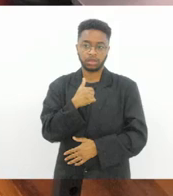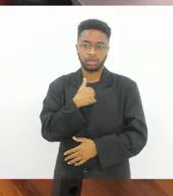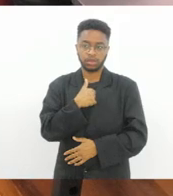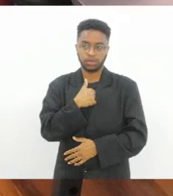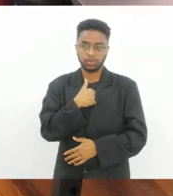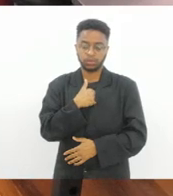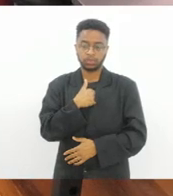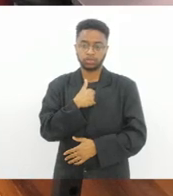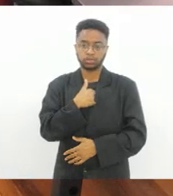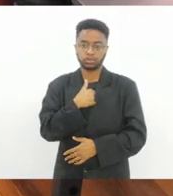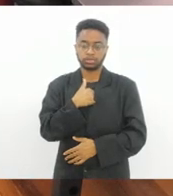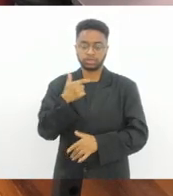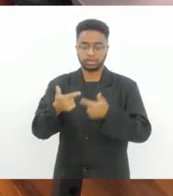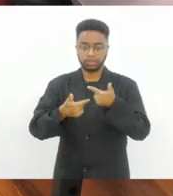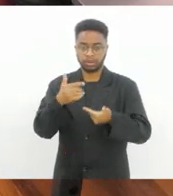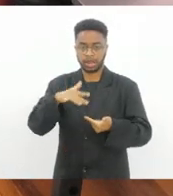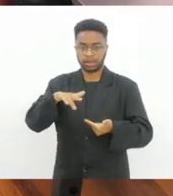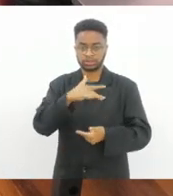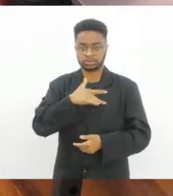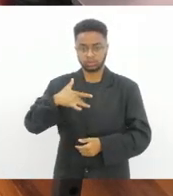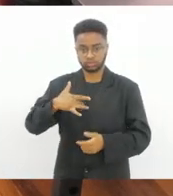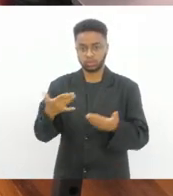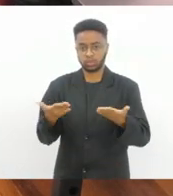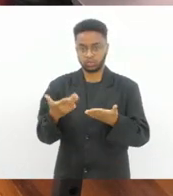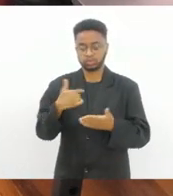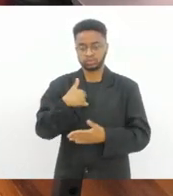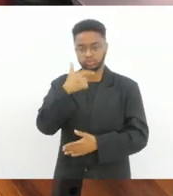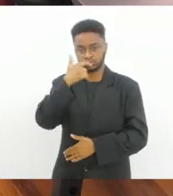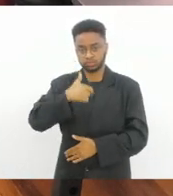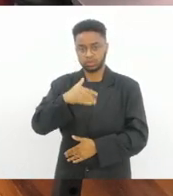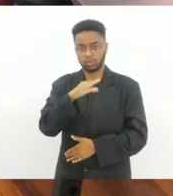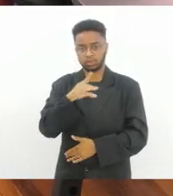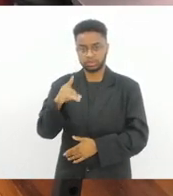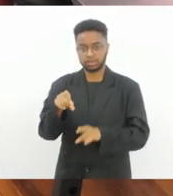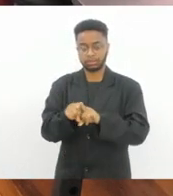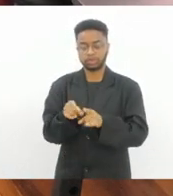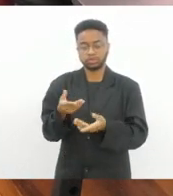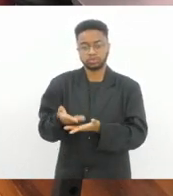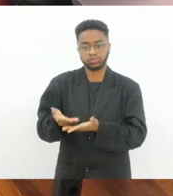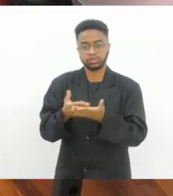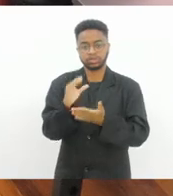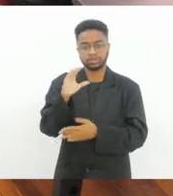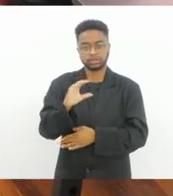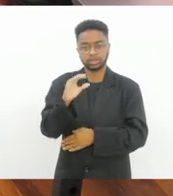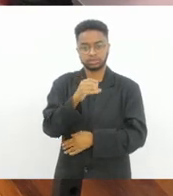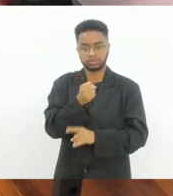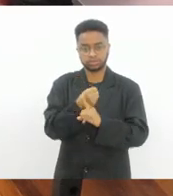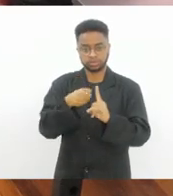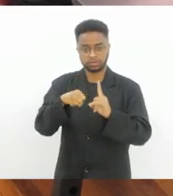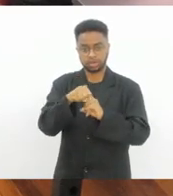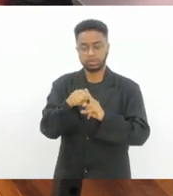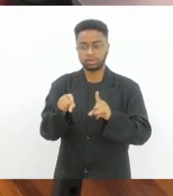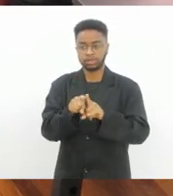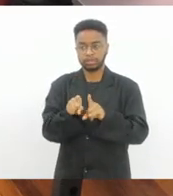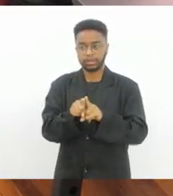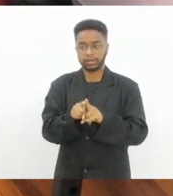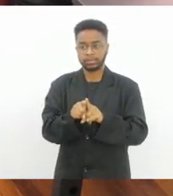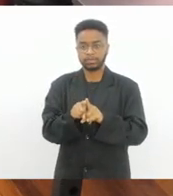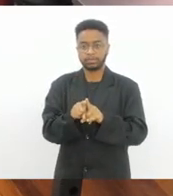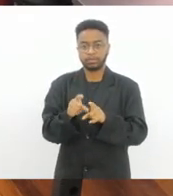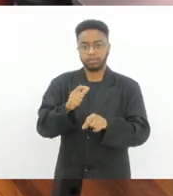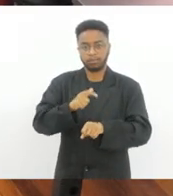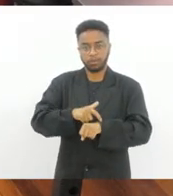Eu sou da saúde, eu sou cuidadora hoje e faço serviço social. Na minha restituição, né? Na